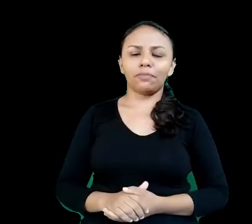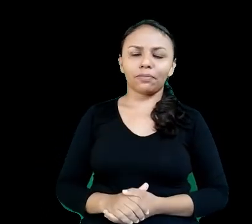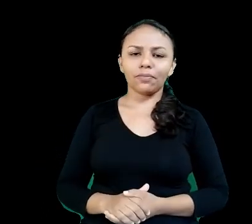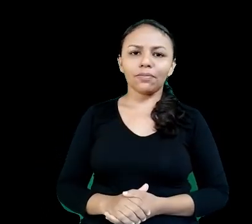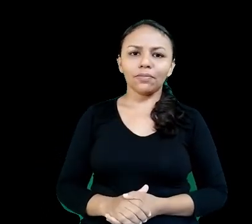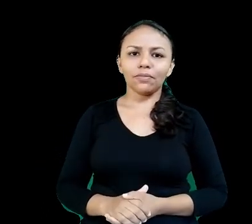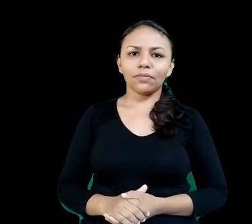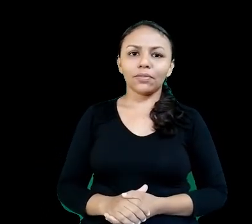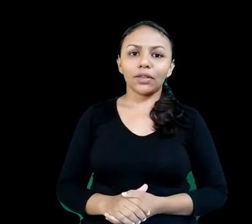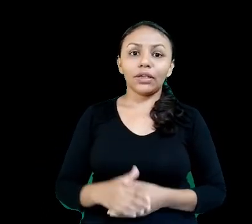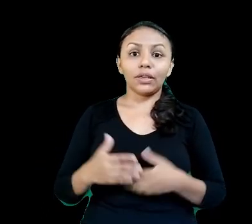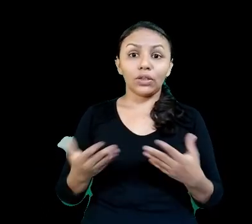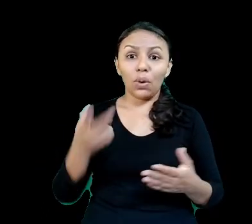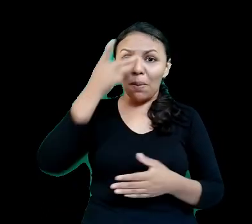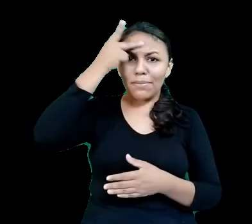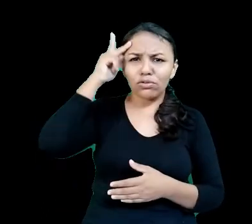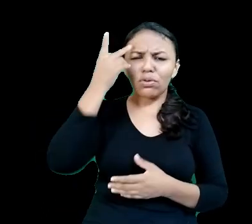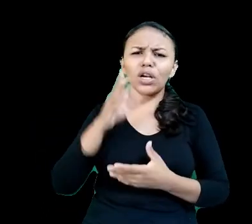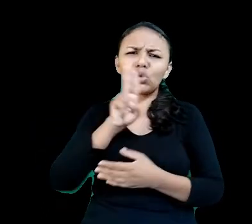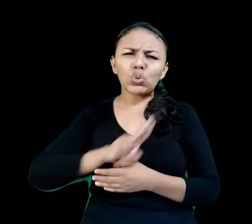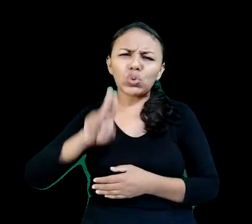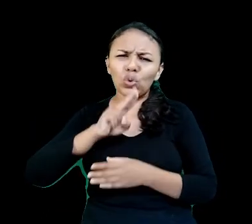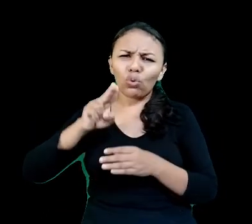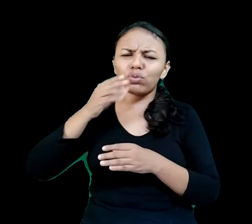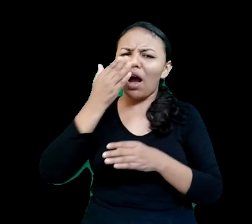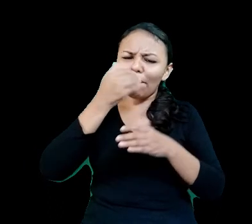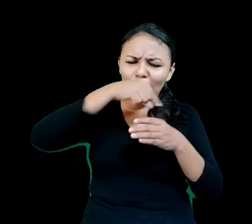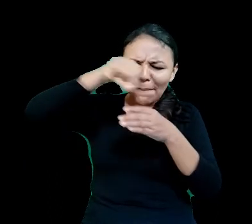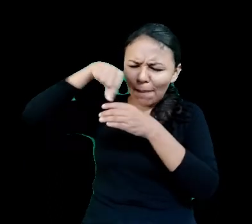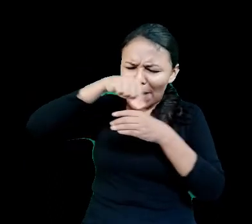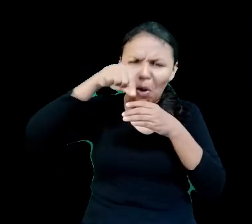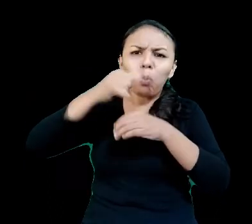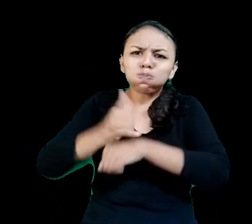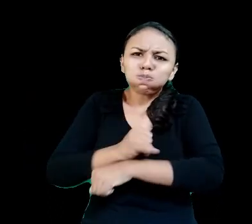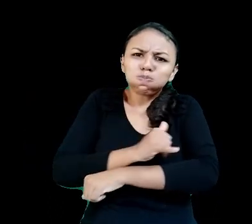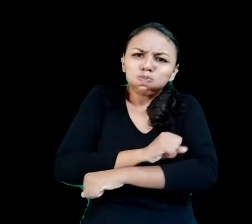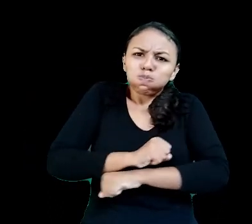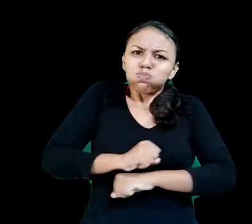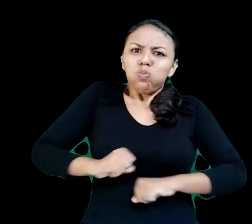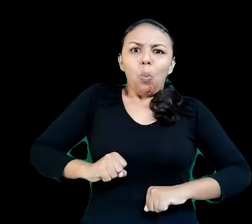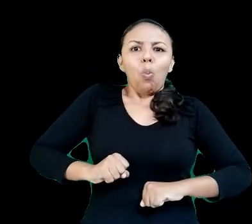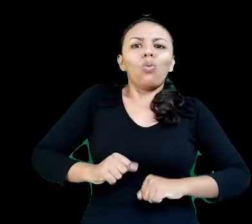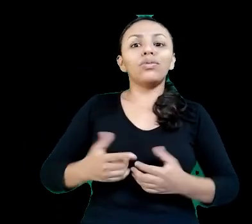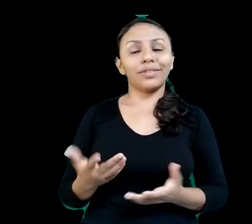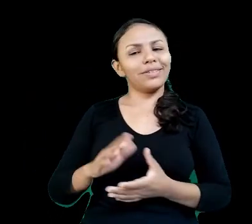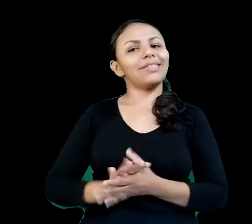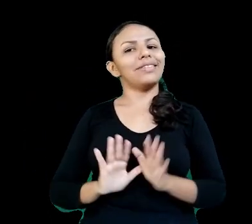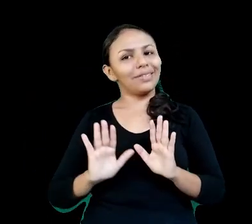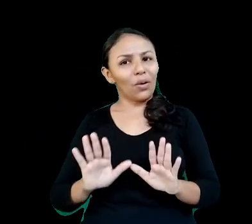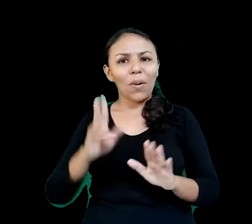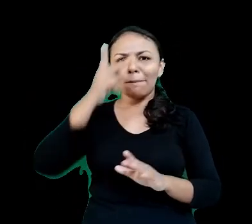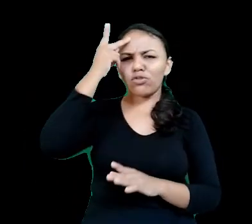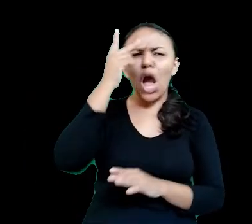aquele consumidor de adoçante, ele tem um aumento de peso. Então, usar adoçante não leva